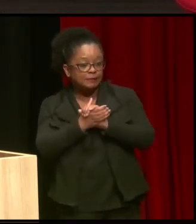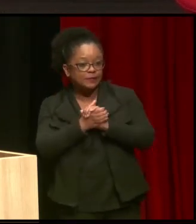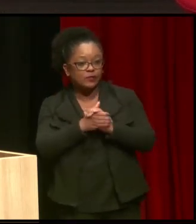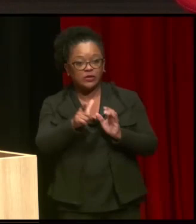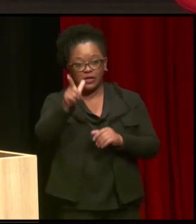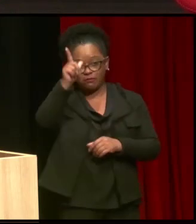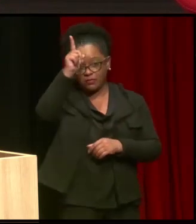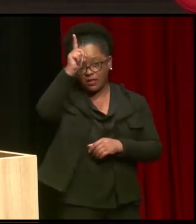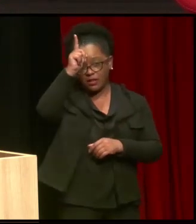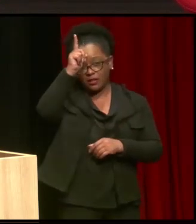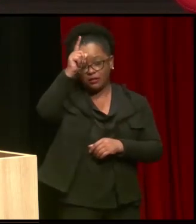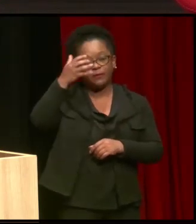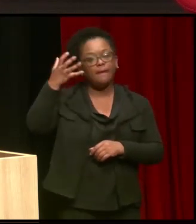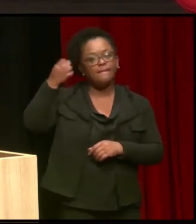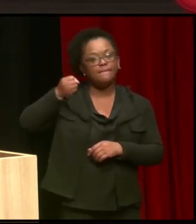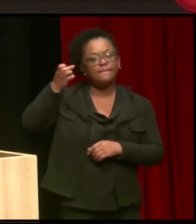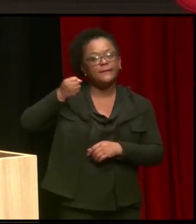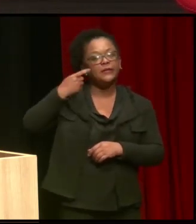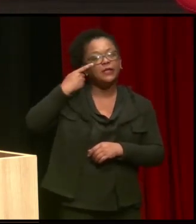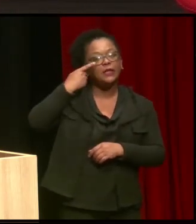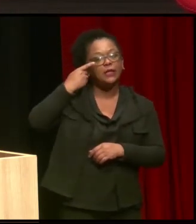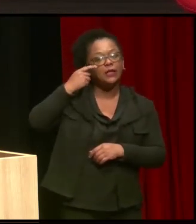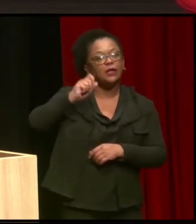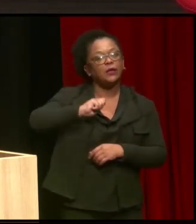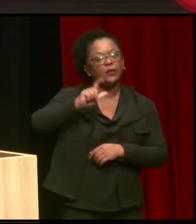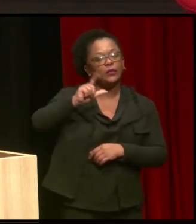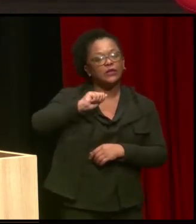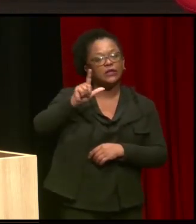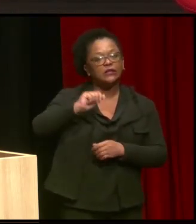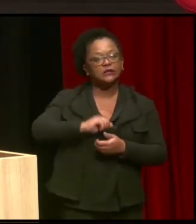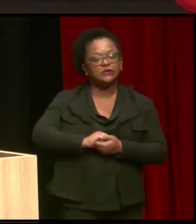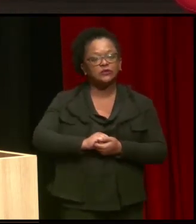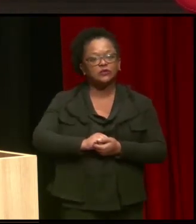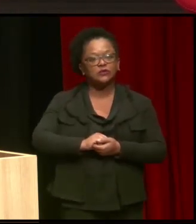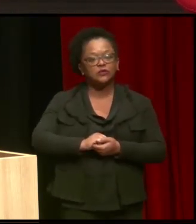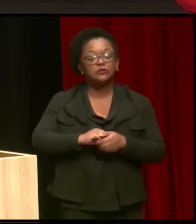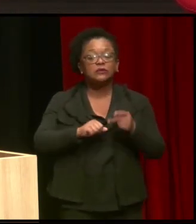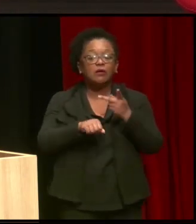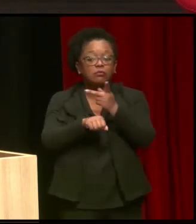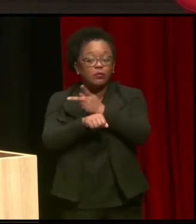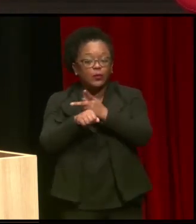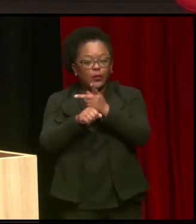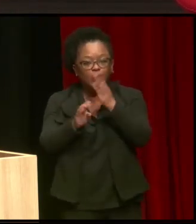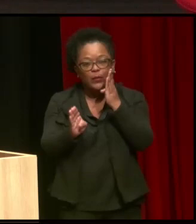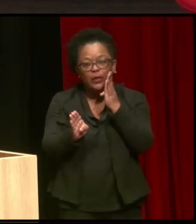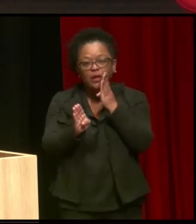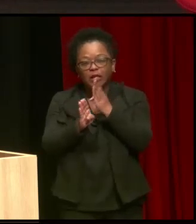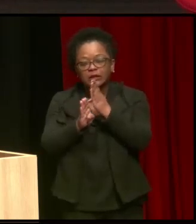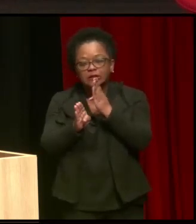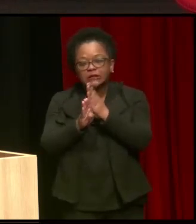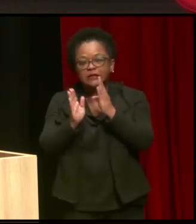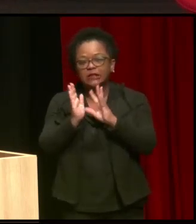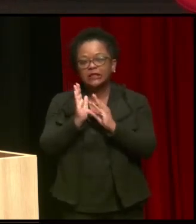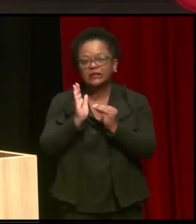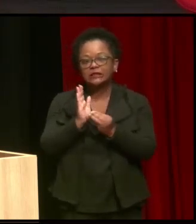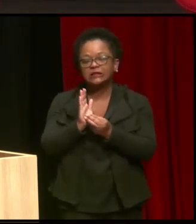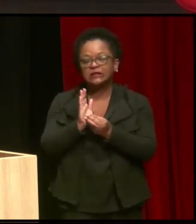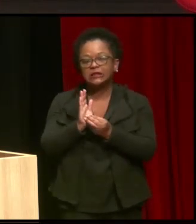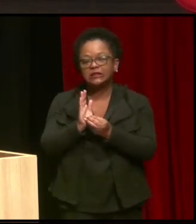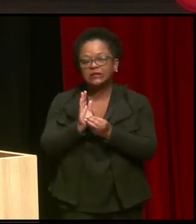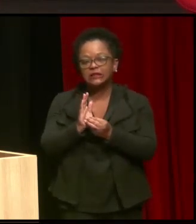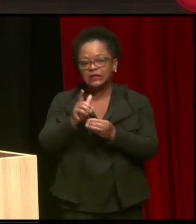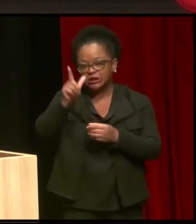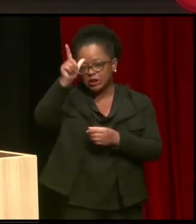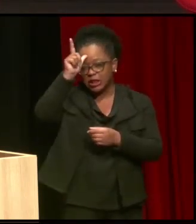branca, brancona, né? Então, se nós vamos numa igreja alemã, luterana, se eu entro sozinho, eu sou um cara estranho